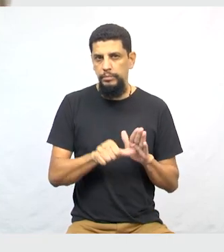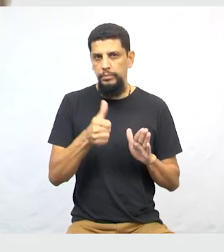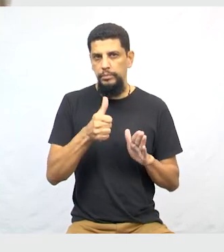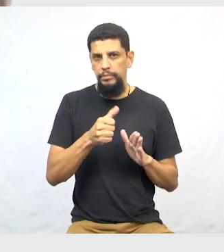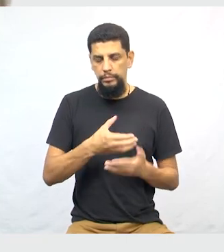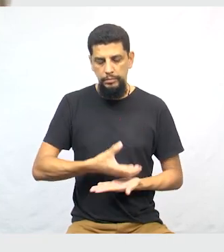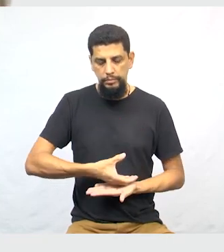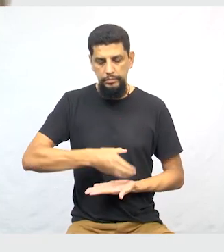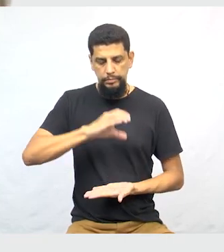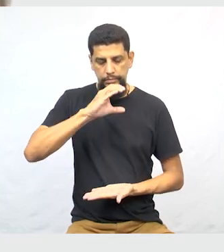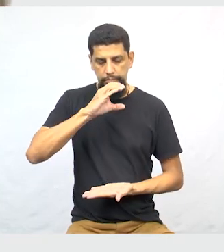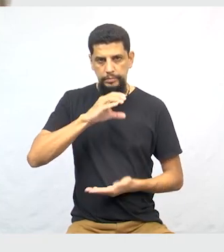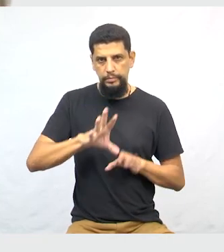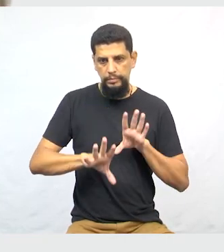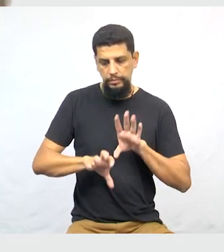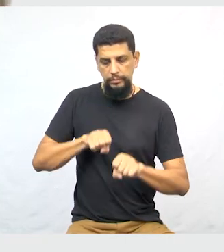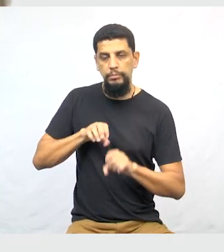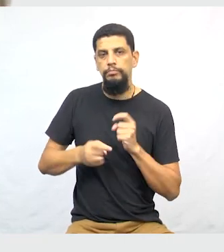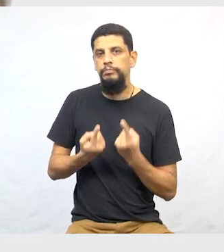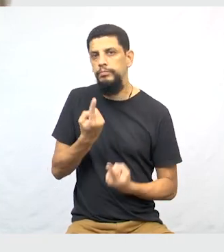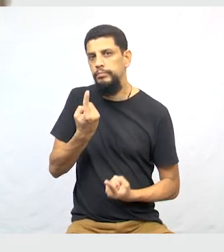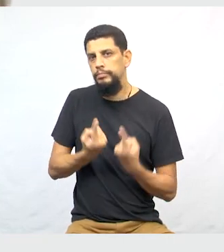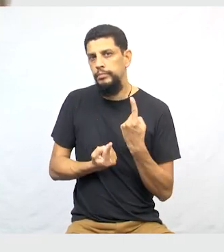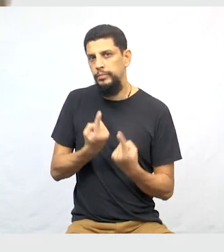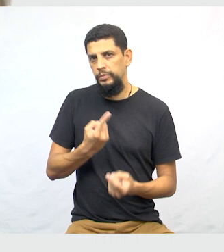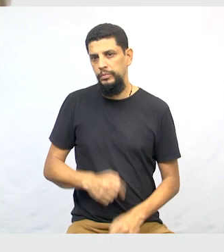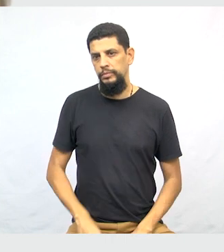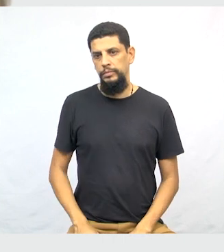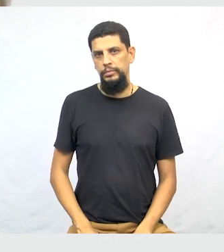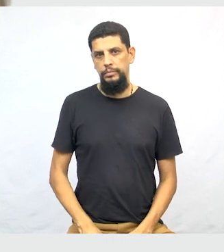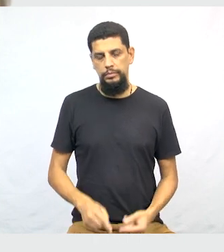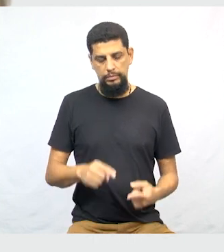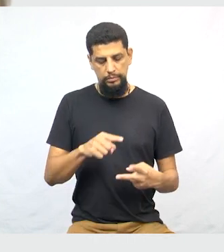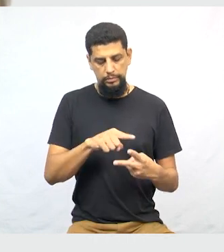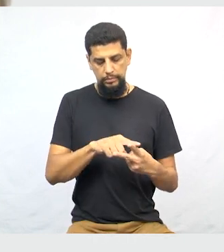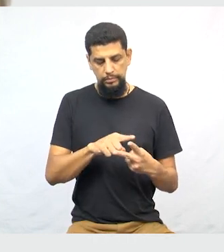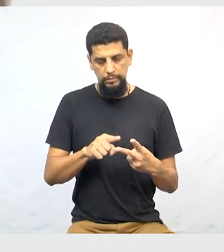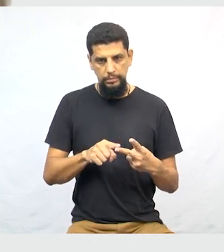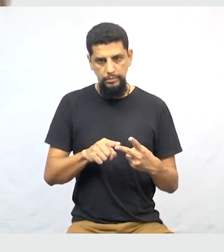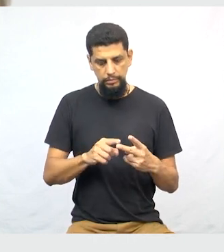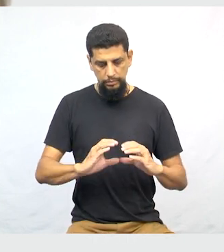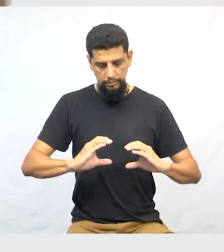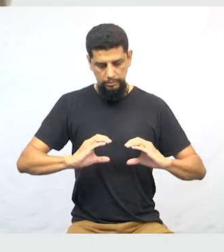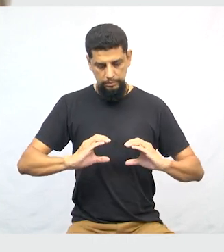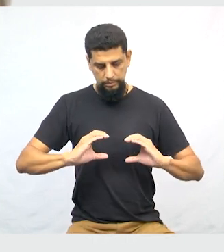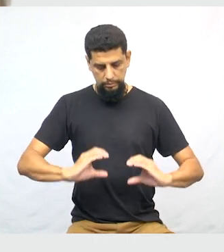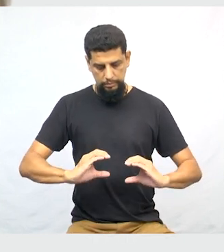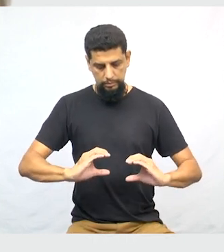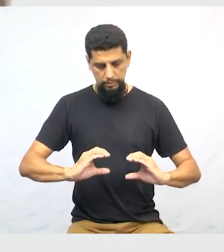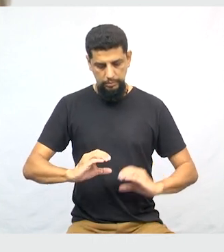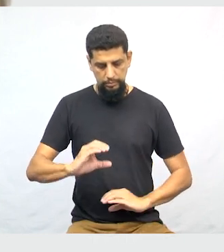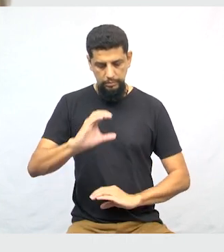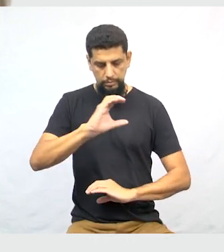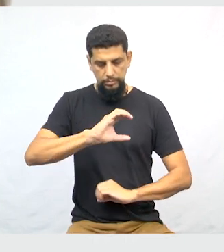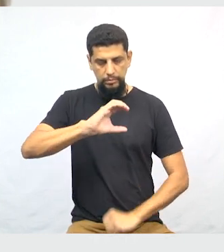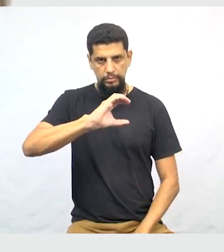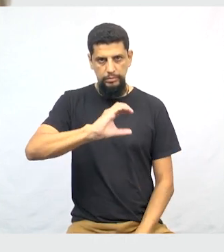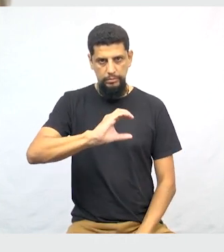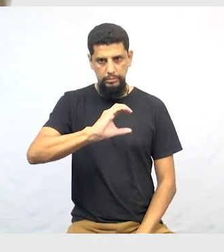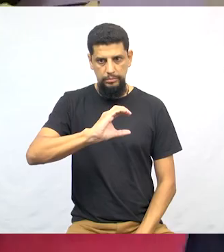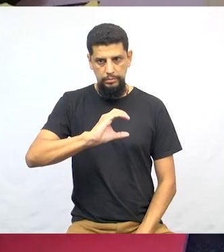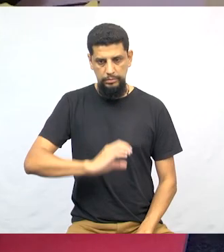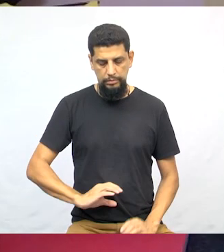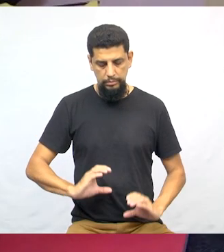será o primeiro copo que nós vamos pegar? Vamos ver. O primeiro tem dois copos embaixo e um copo em